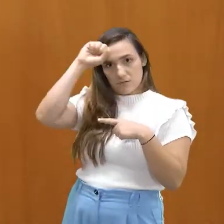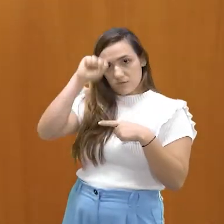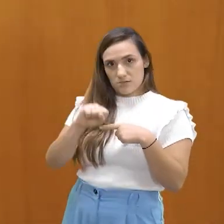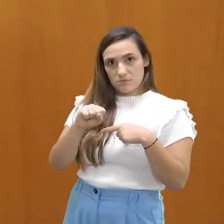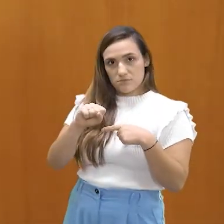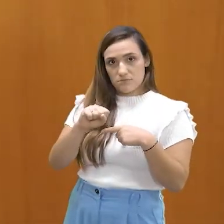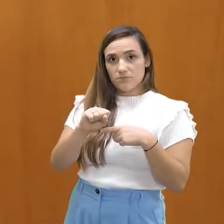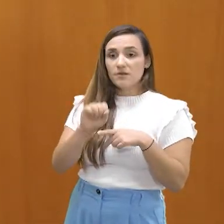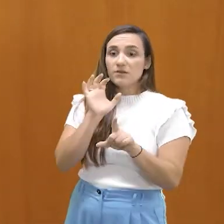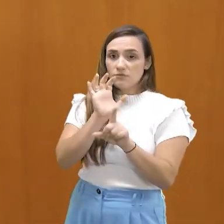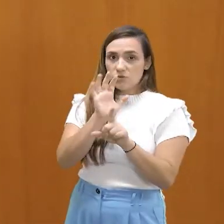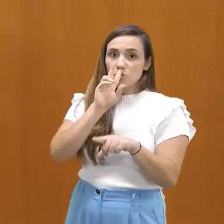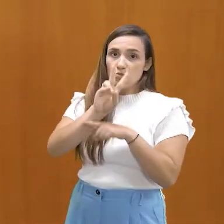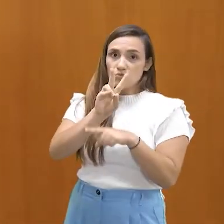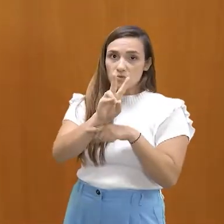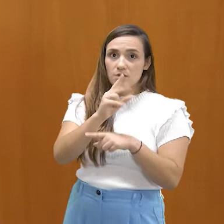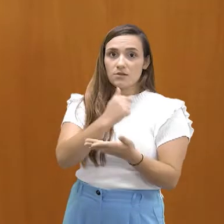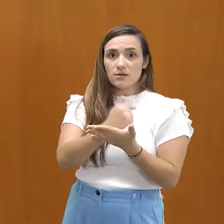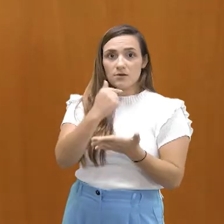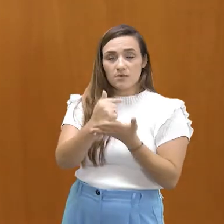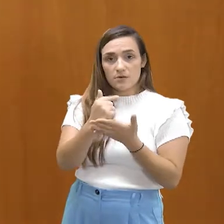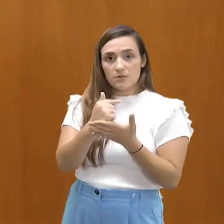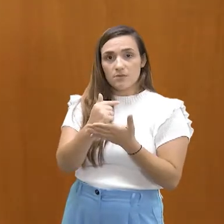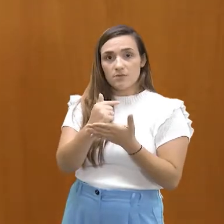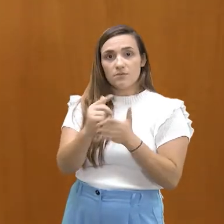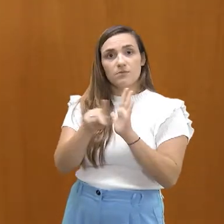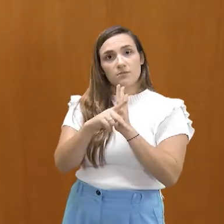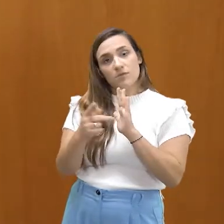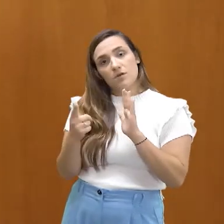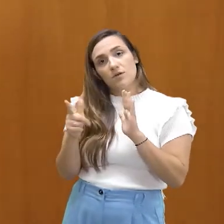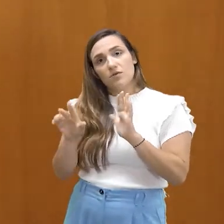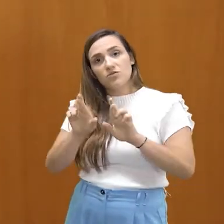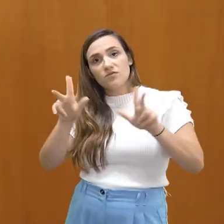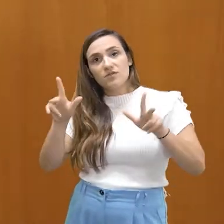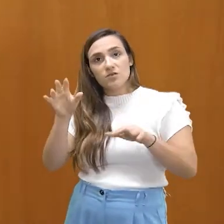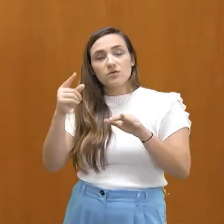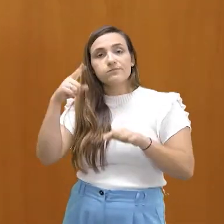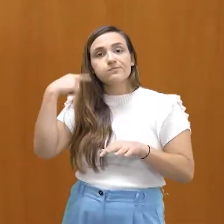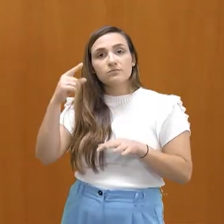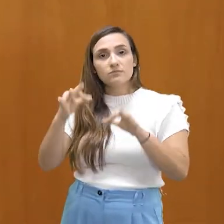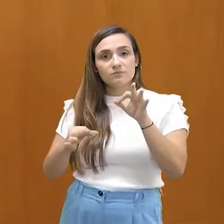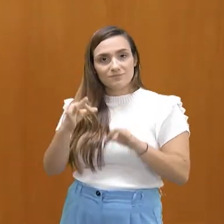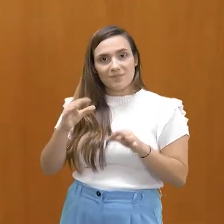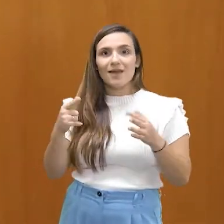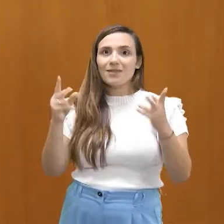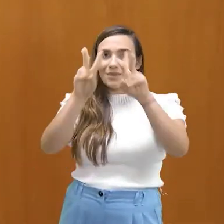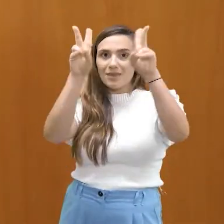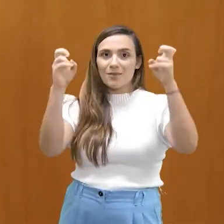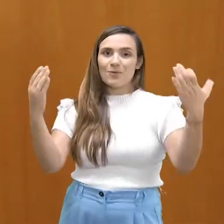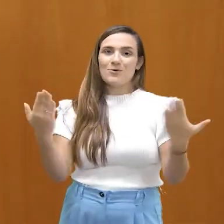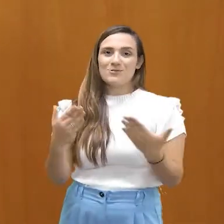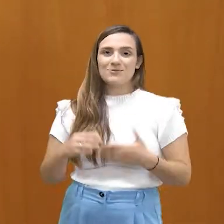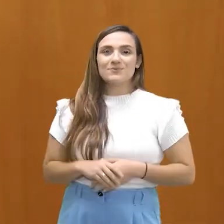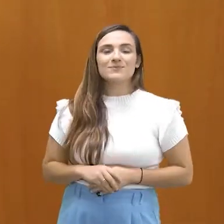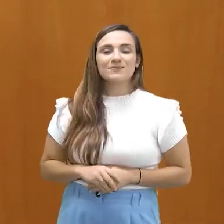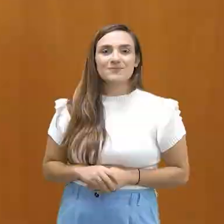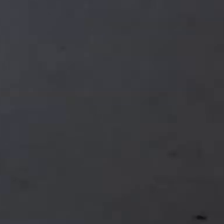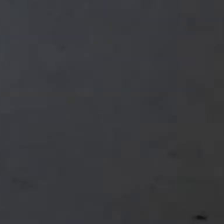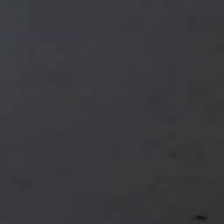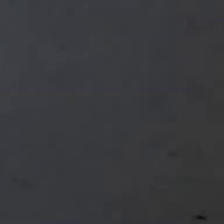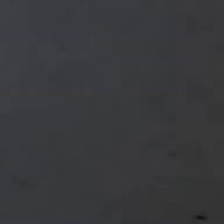de Mato Grosso do Sul em relação aos cartórios extrajudiciais. Assunto do mérito da questão de hoje.